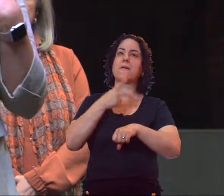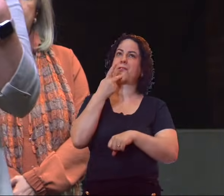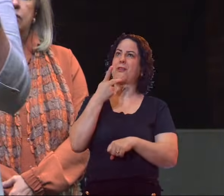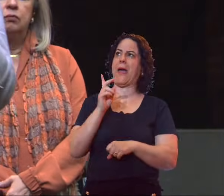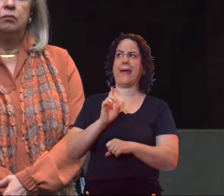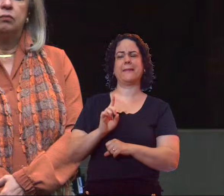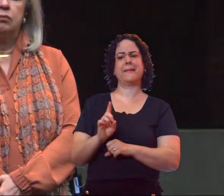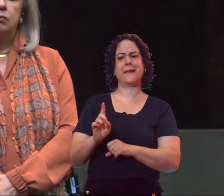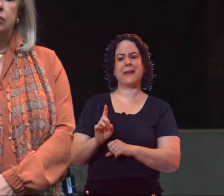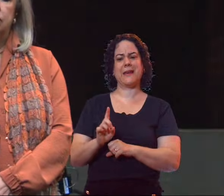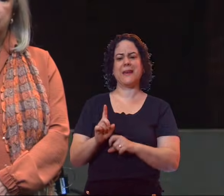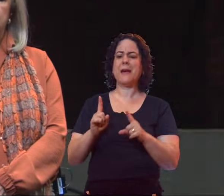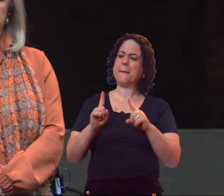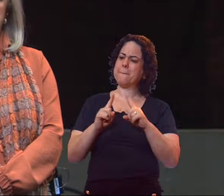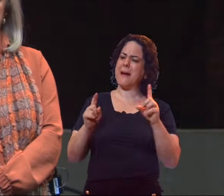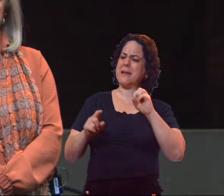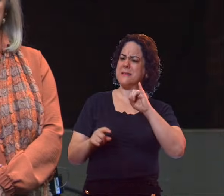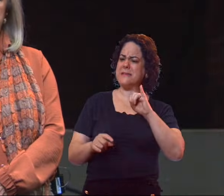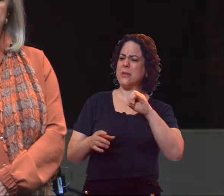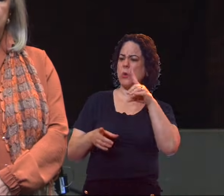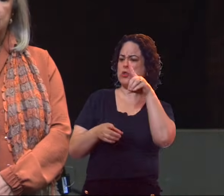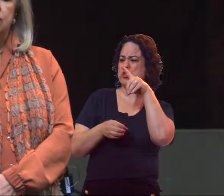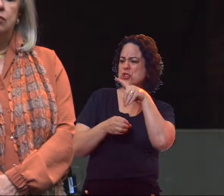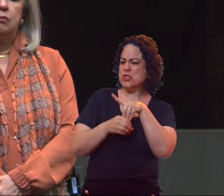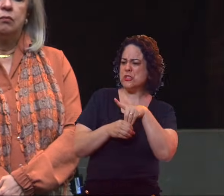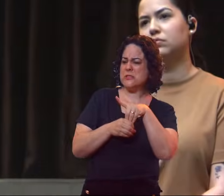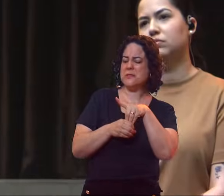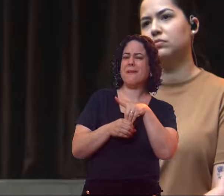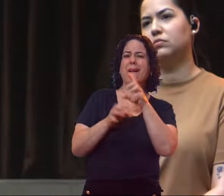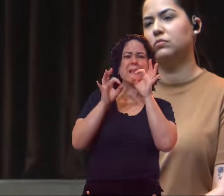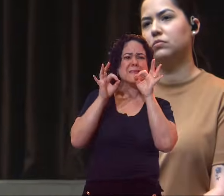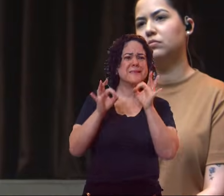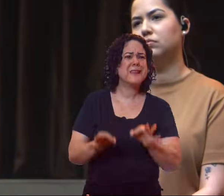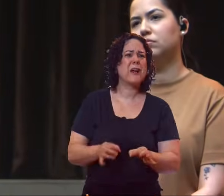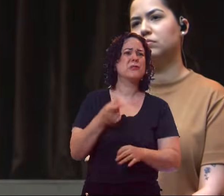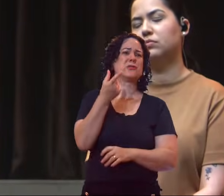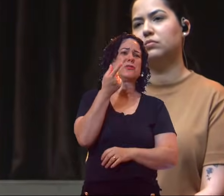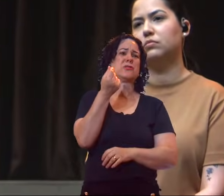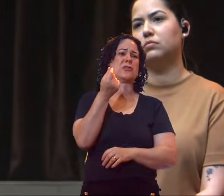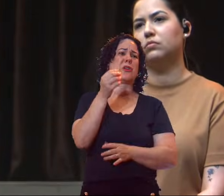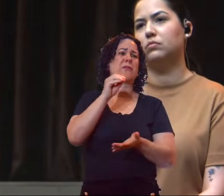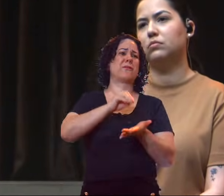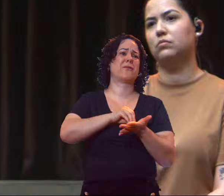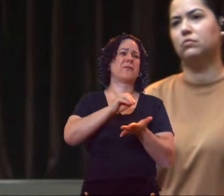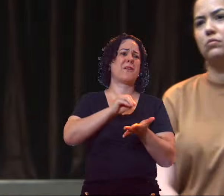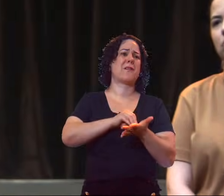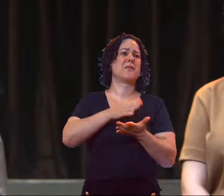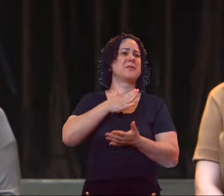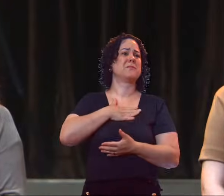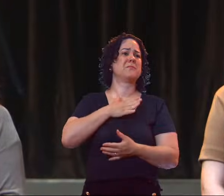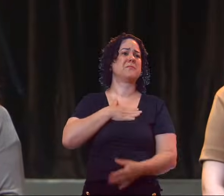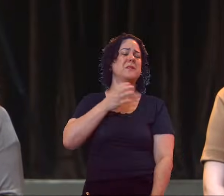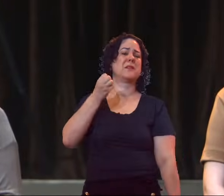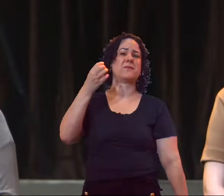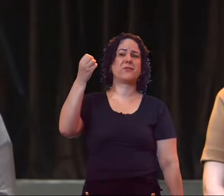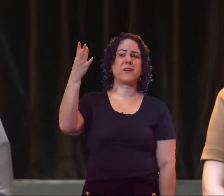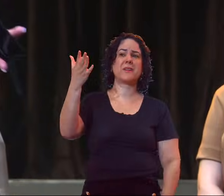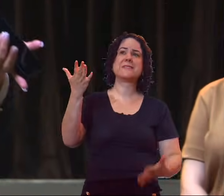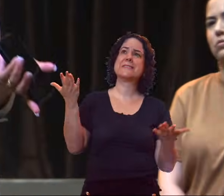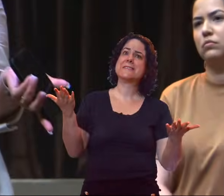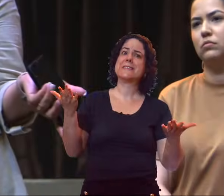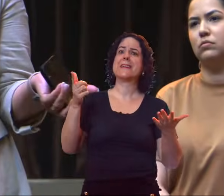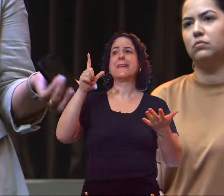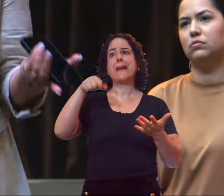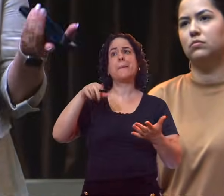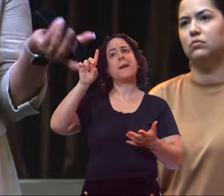não, mas se eu der o meu dízimo, vai ser exatamente o que falta para a minha viagem. E